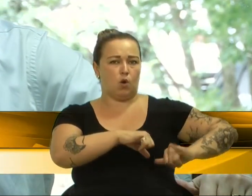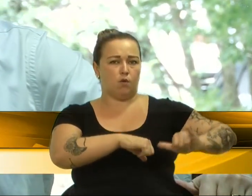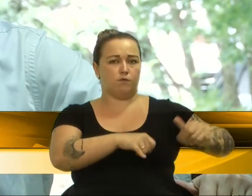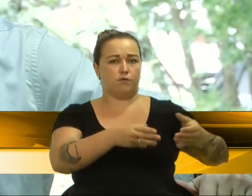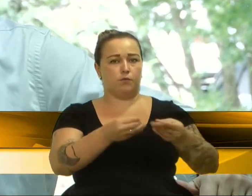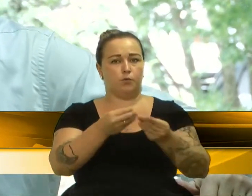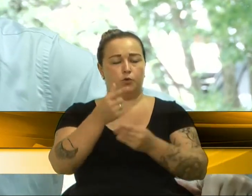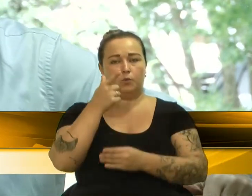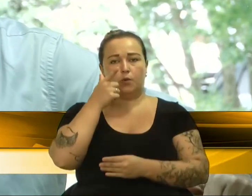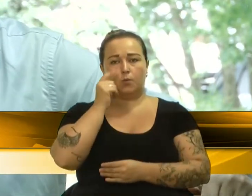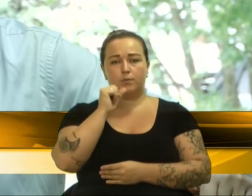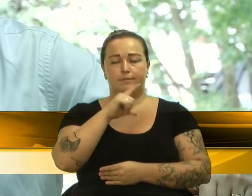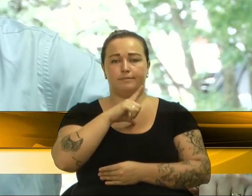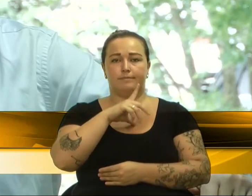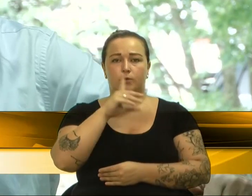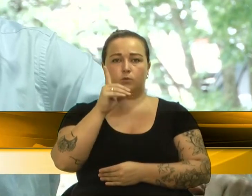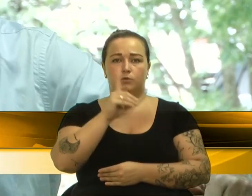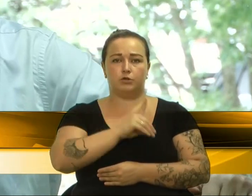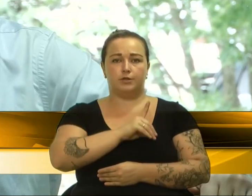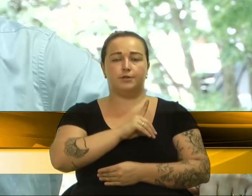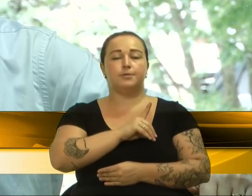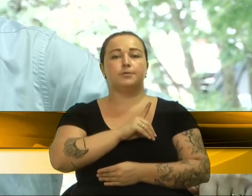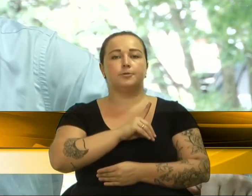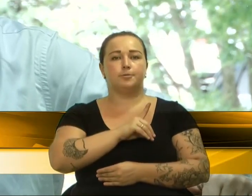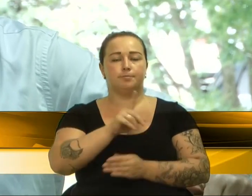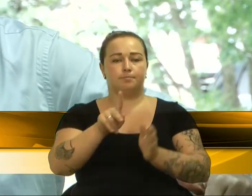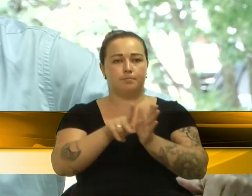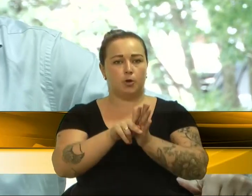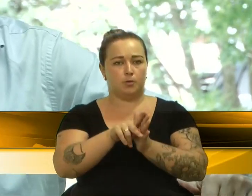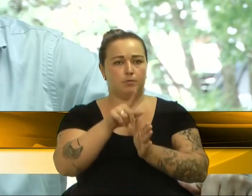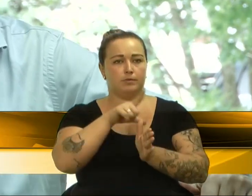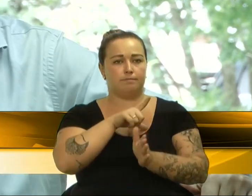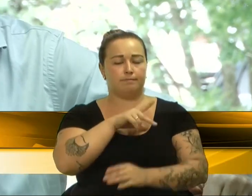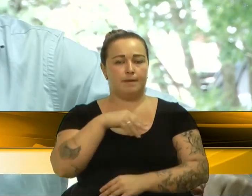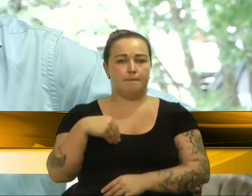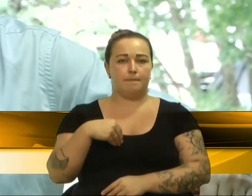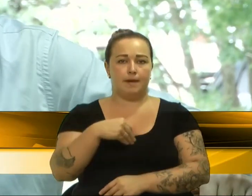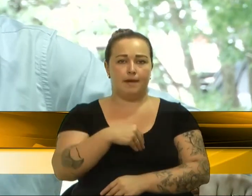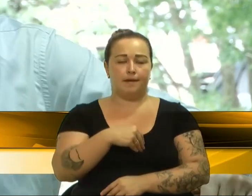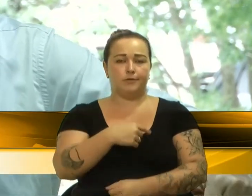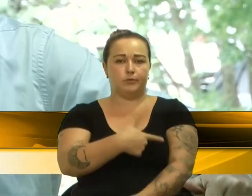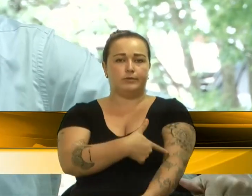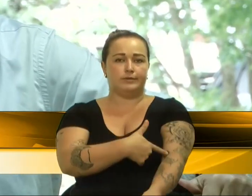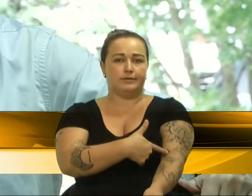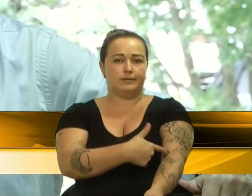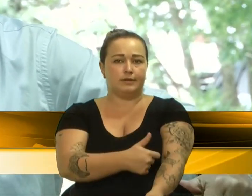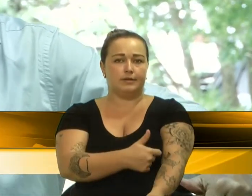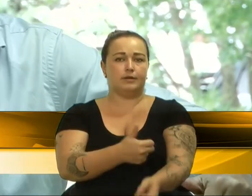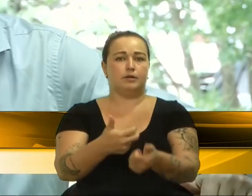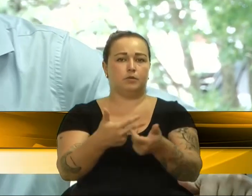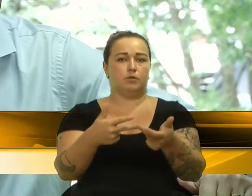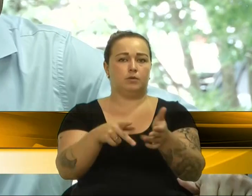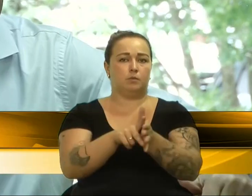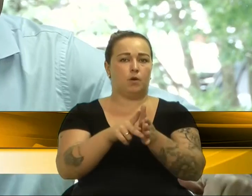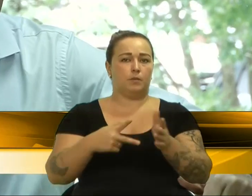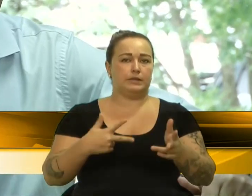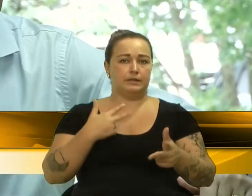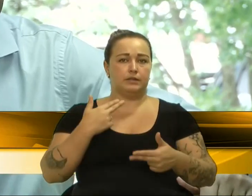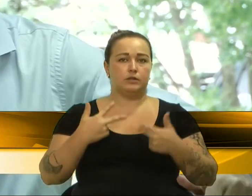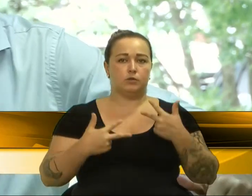para ter o direito garantido das suas consultas, dos seus exames e também das suas